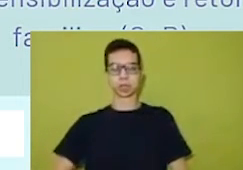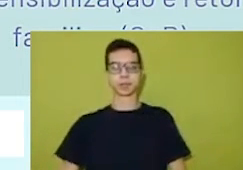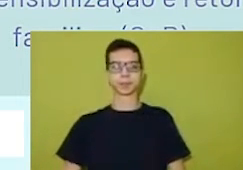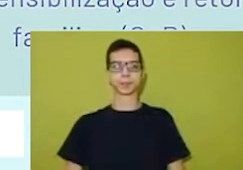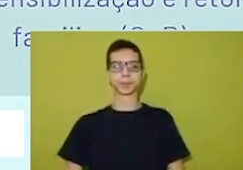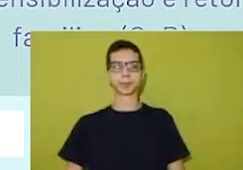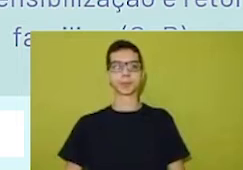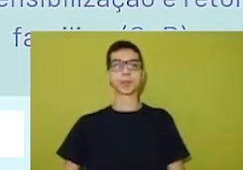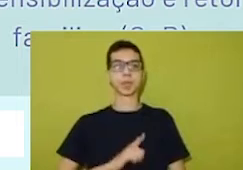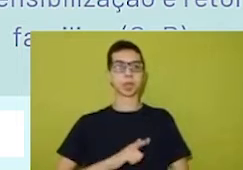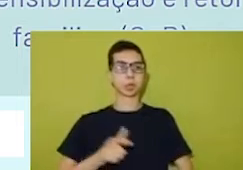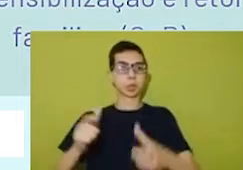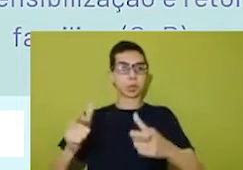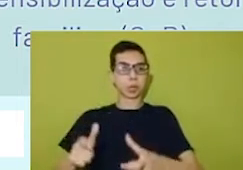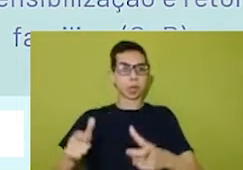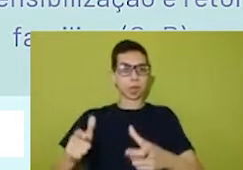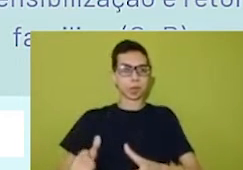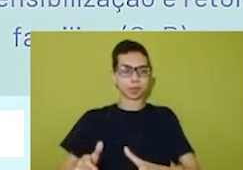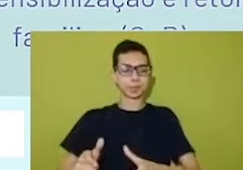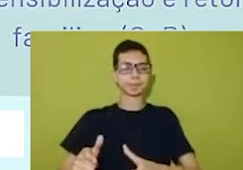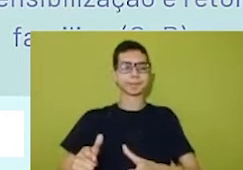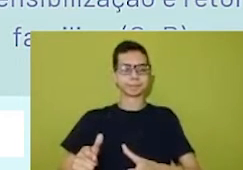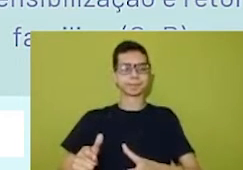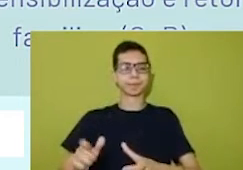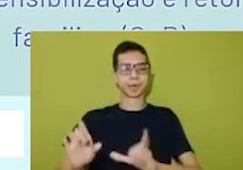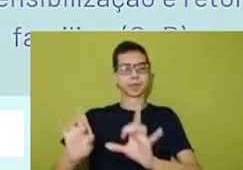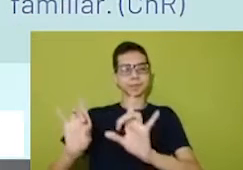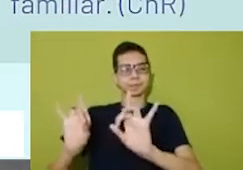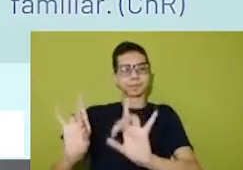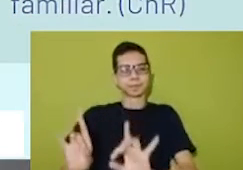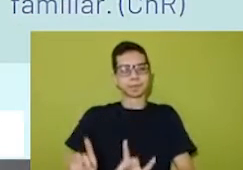maternal e está lá com o